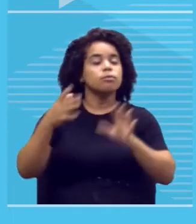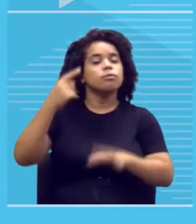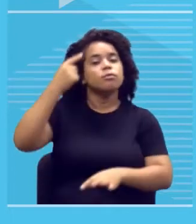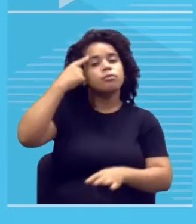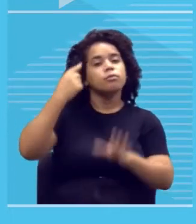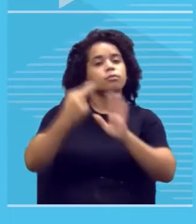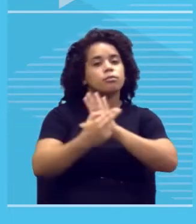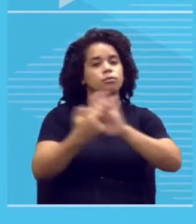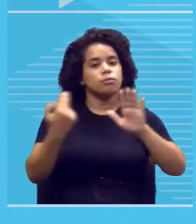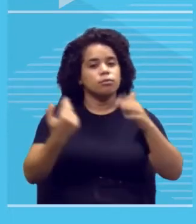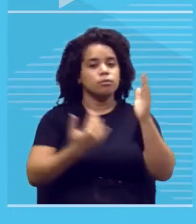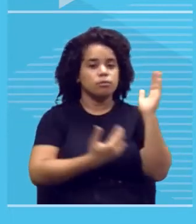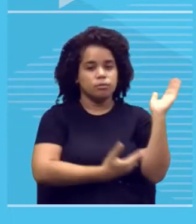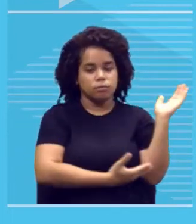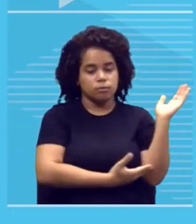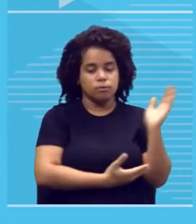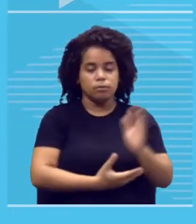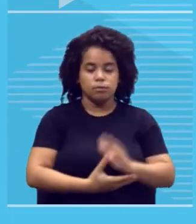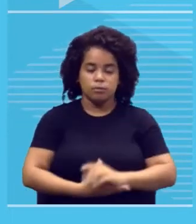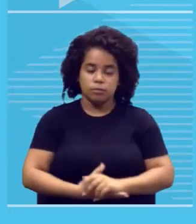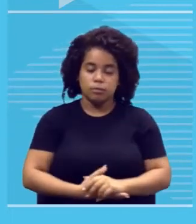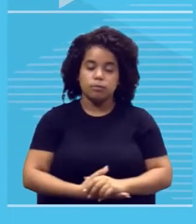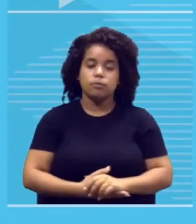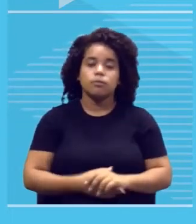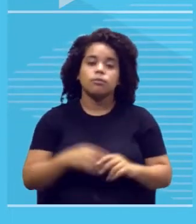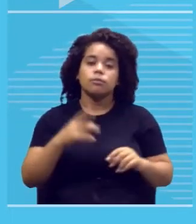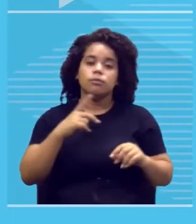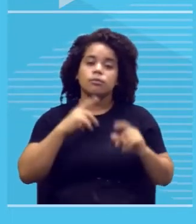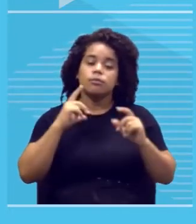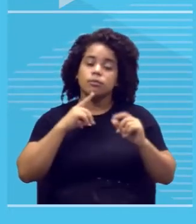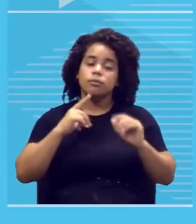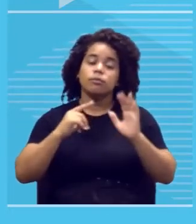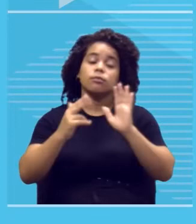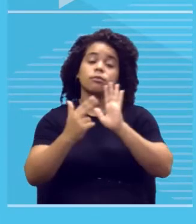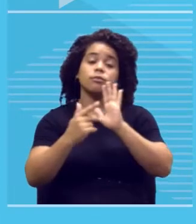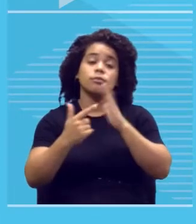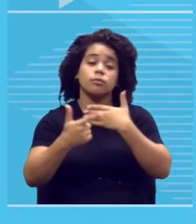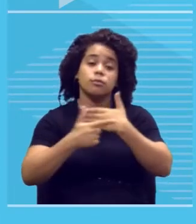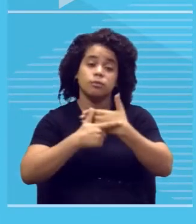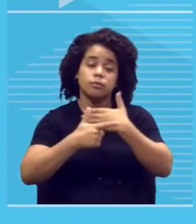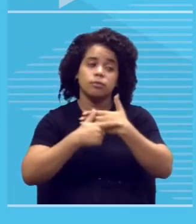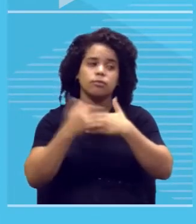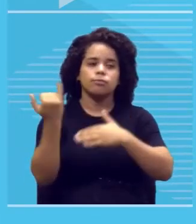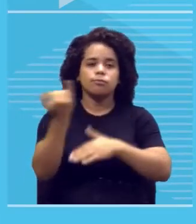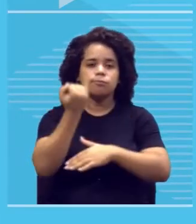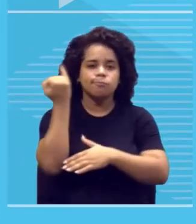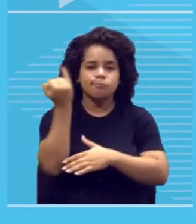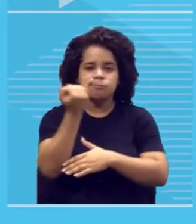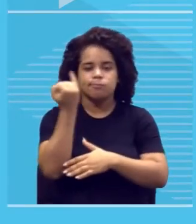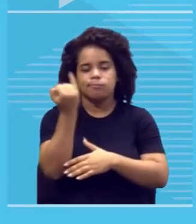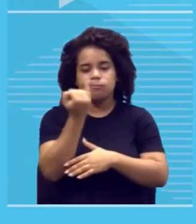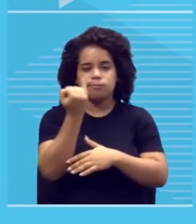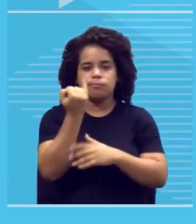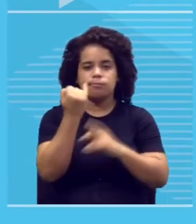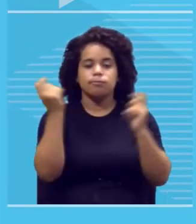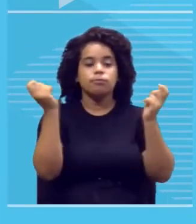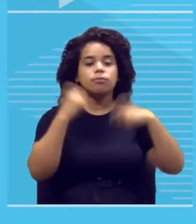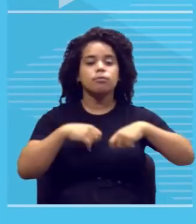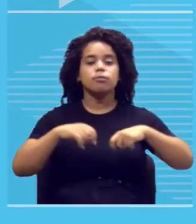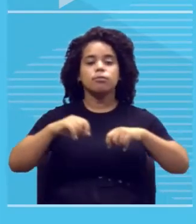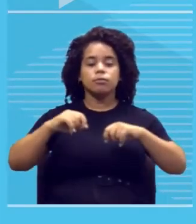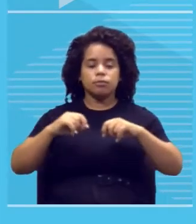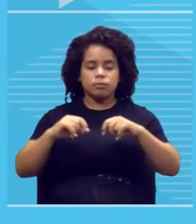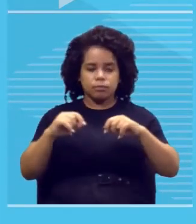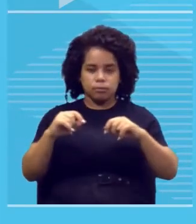amigo Uber todo brecha então ele tem um papel muito importante na hora de estabelecer essa